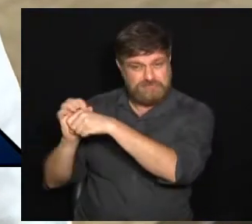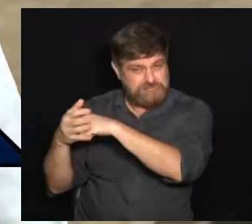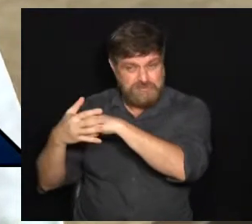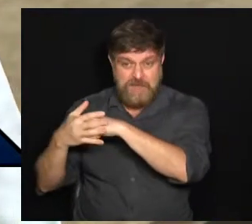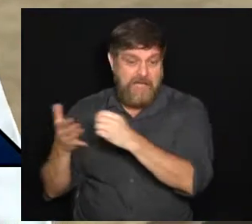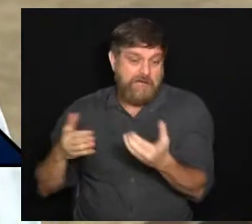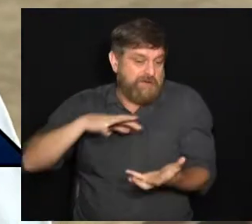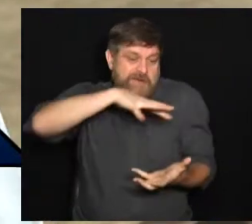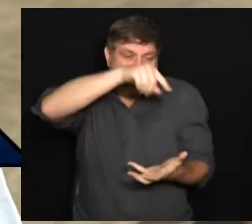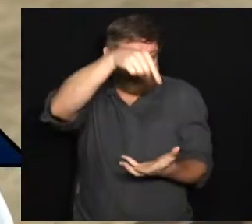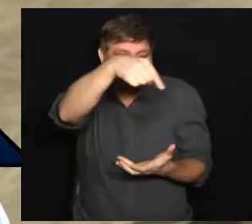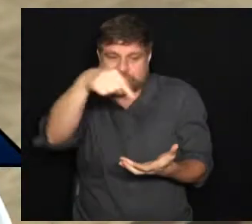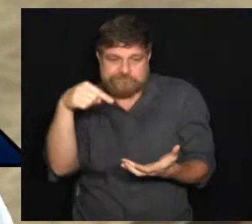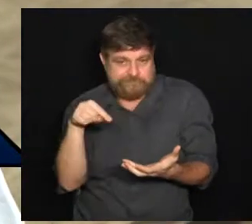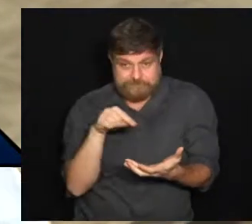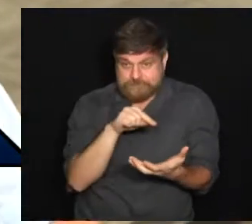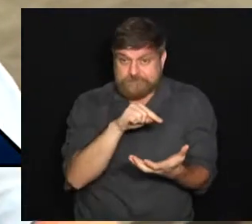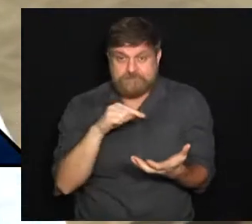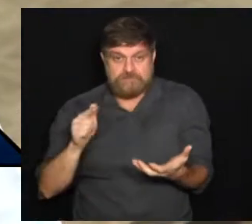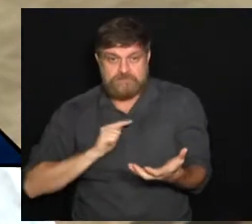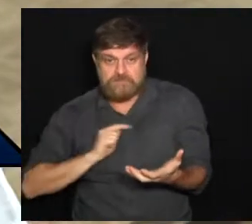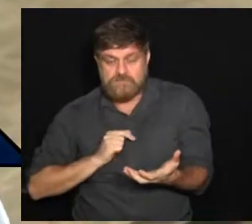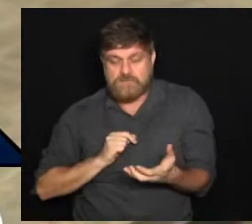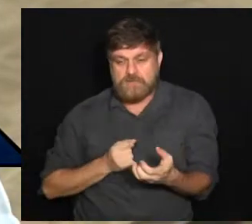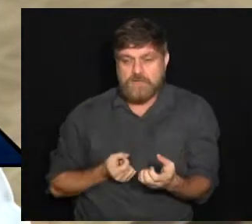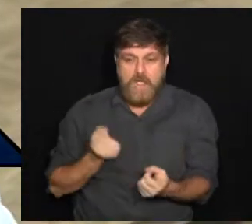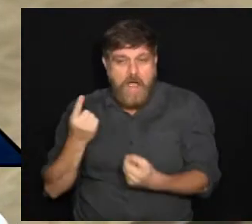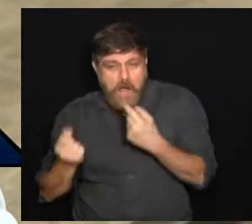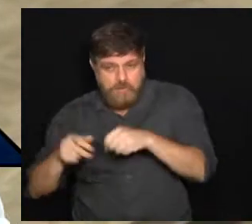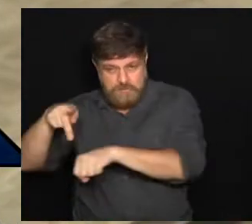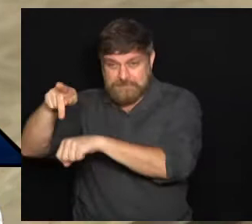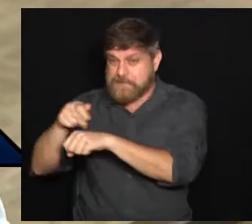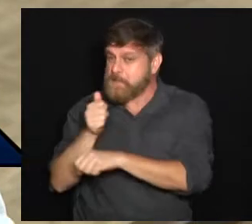do mundo, para quase, exceto alguns pedaços ali da África, etc.